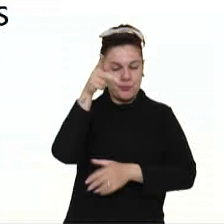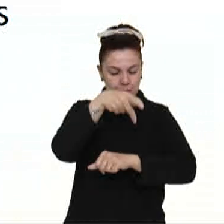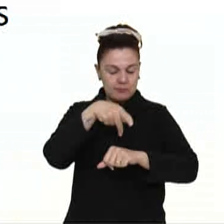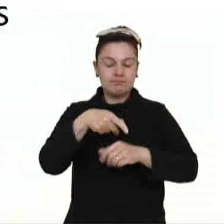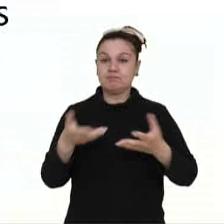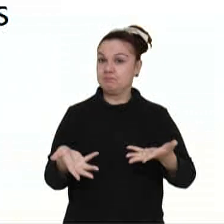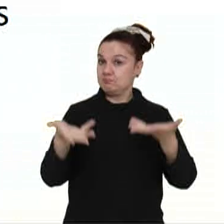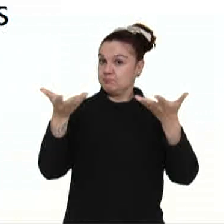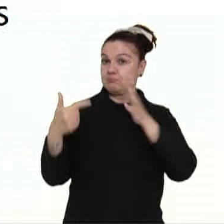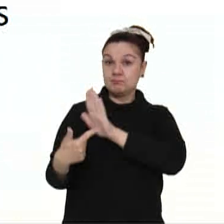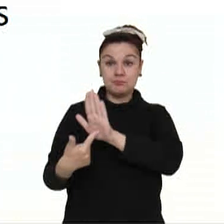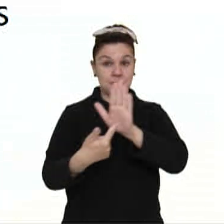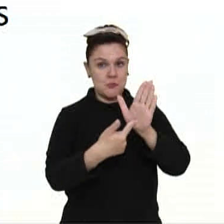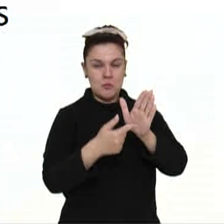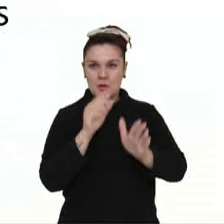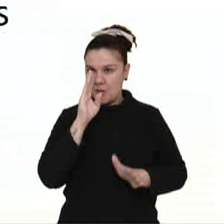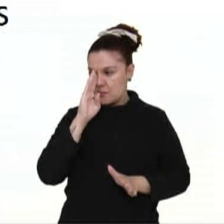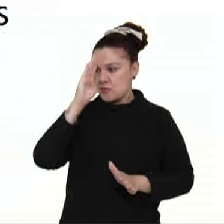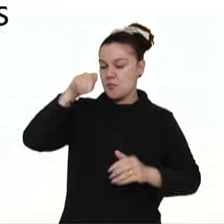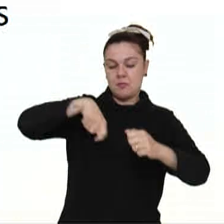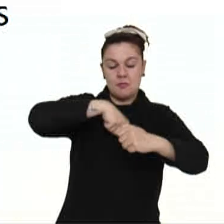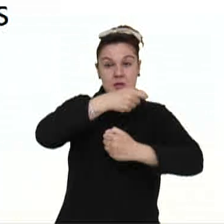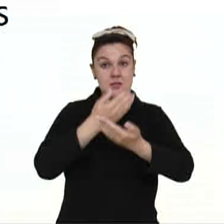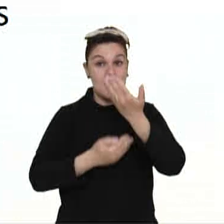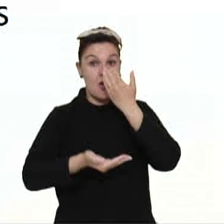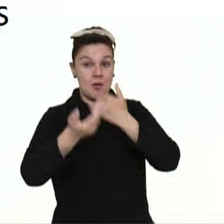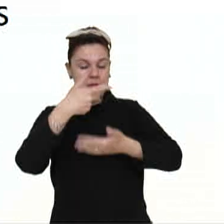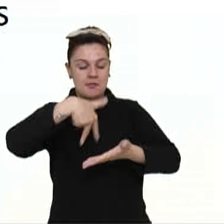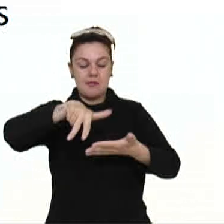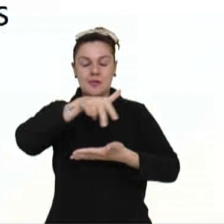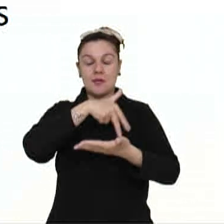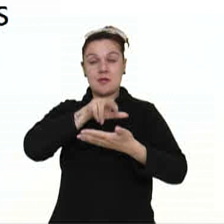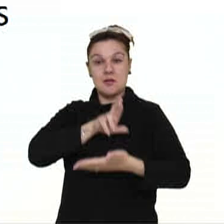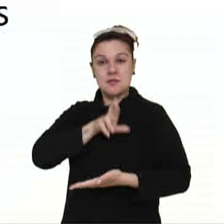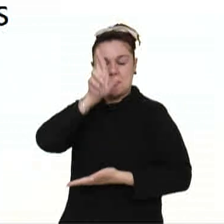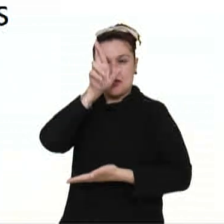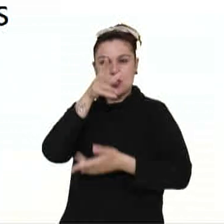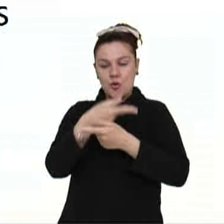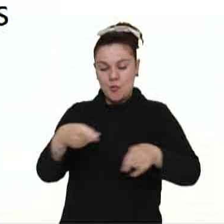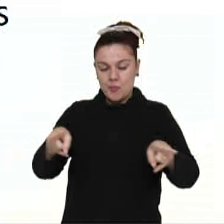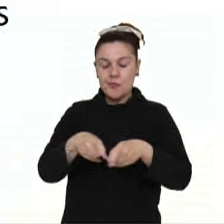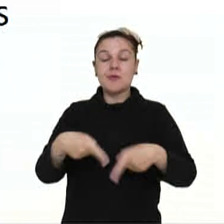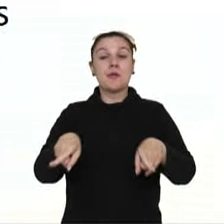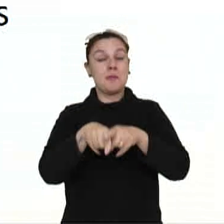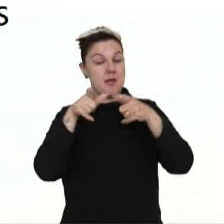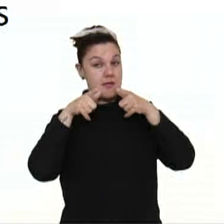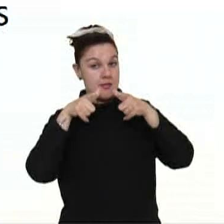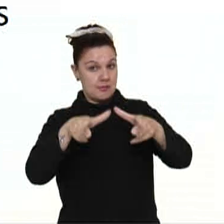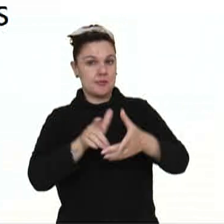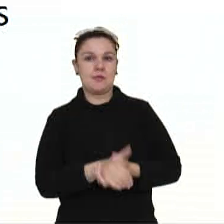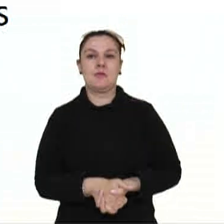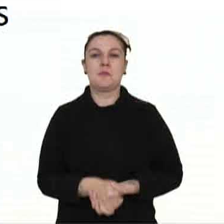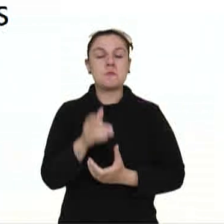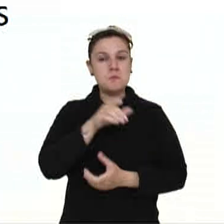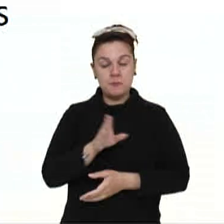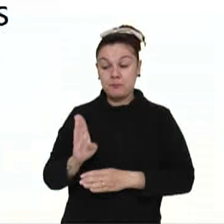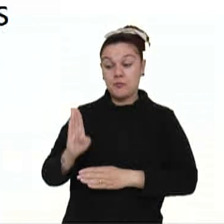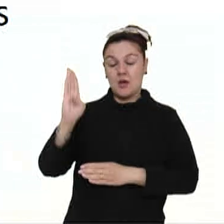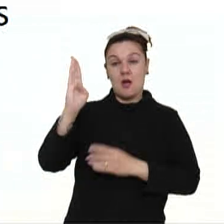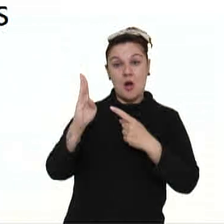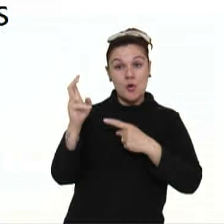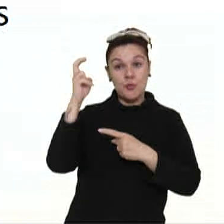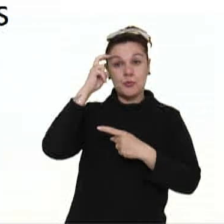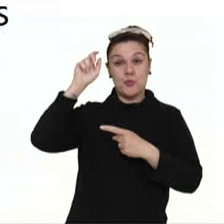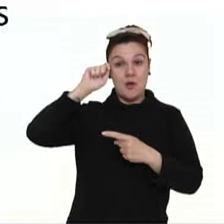evidente, principalmente na culinária, dança, religião, música e língua. a matriz africana teve um papel importante